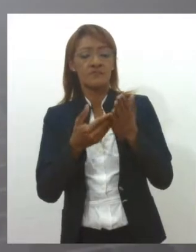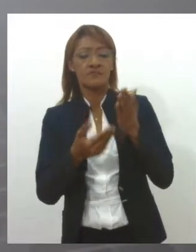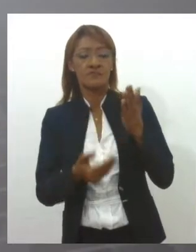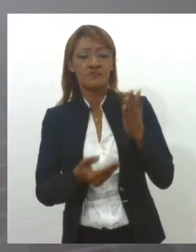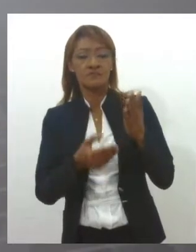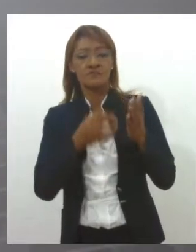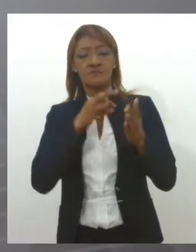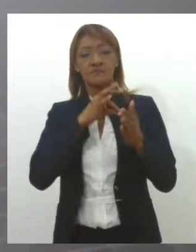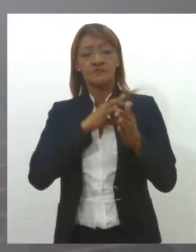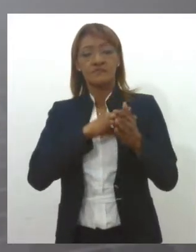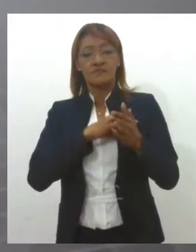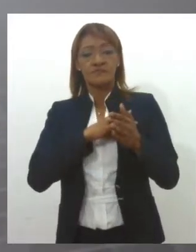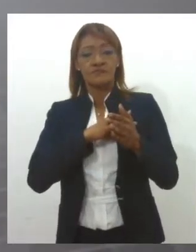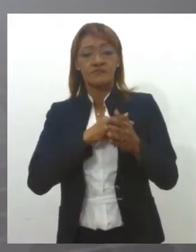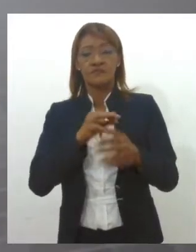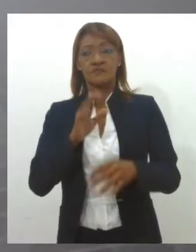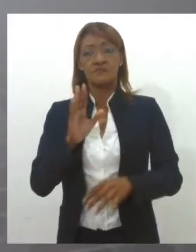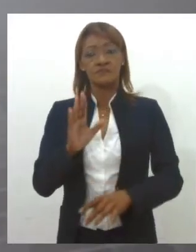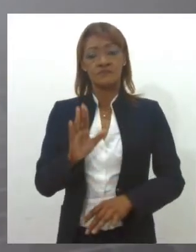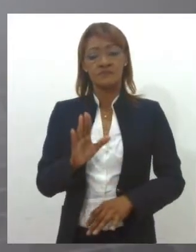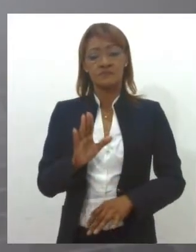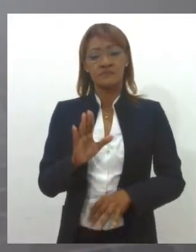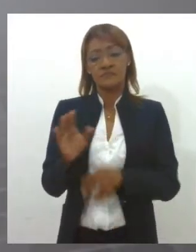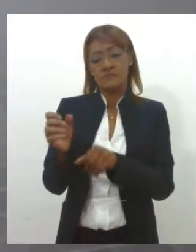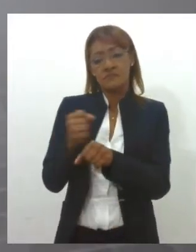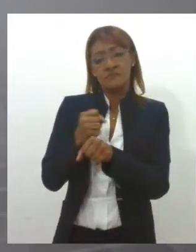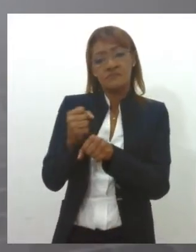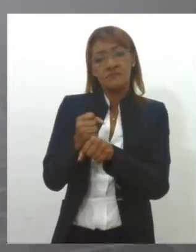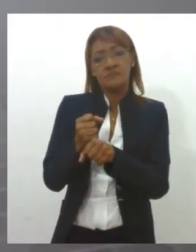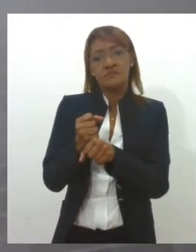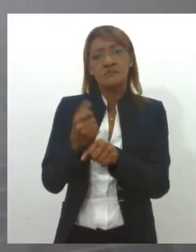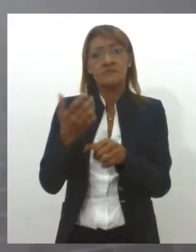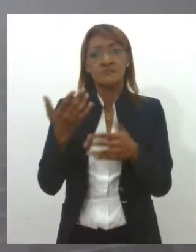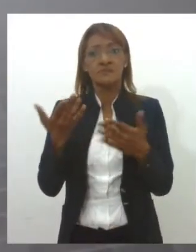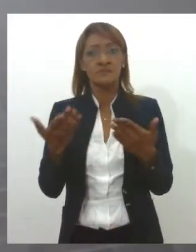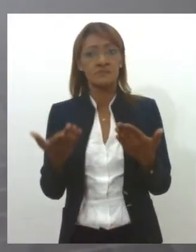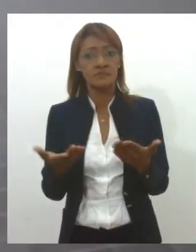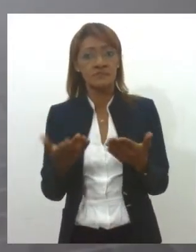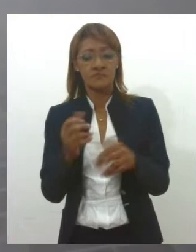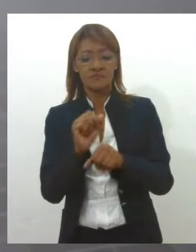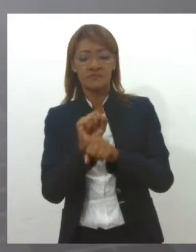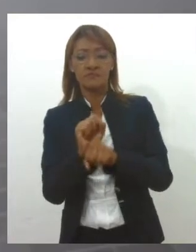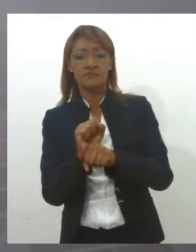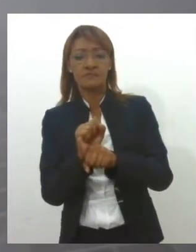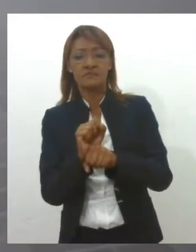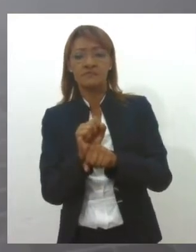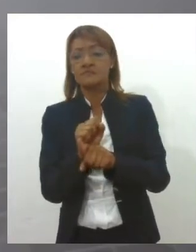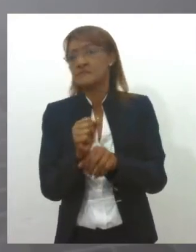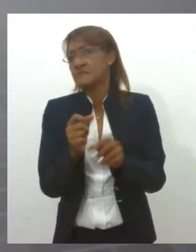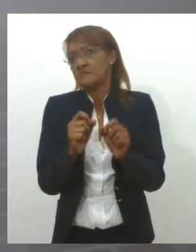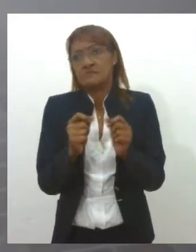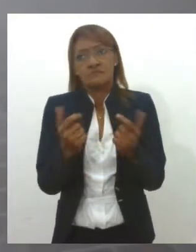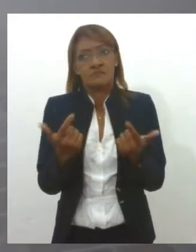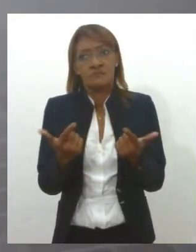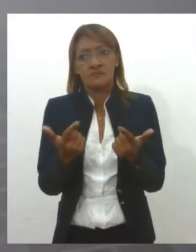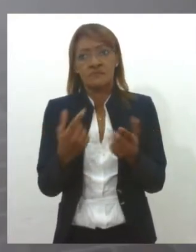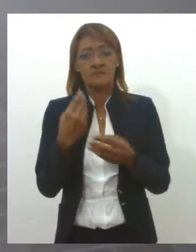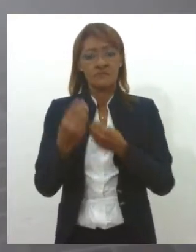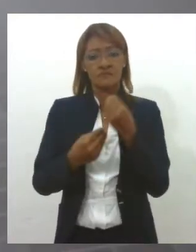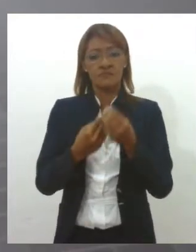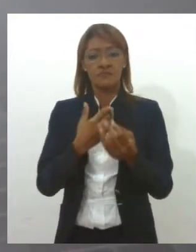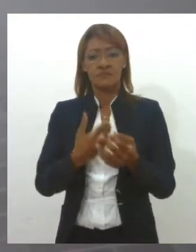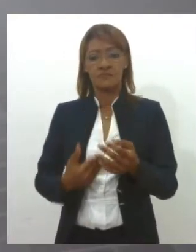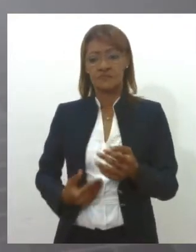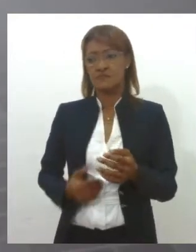dos Servidores Públicos ao longo de quase uma década de congelamento ora o governo tem que chegar com esse dado é